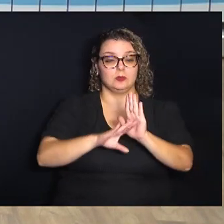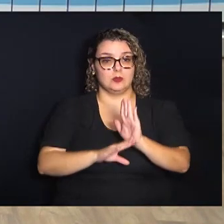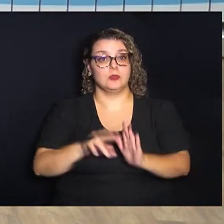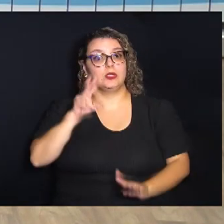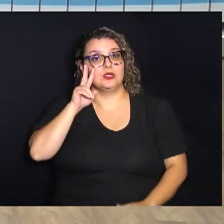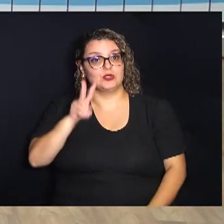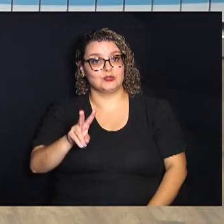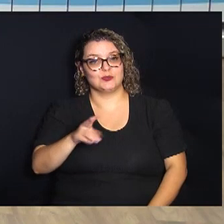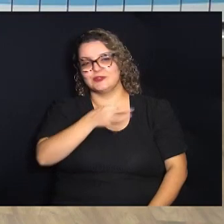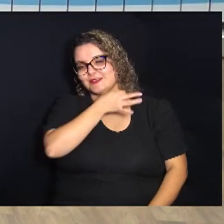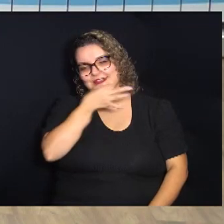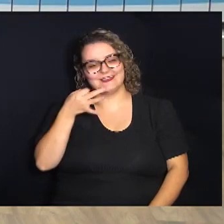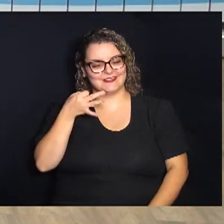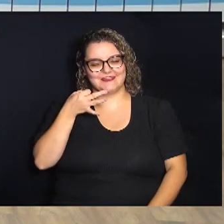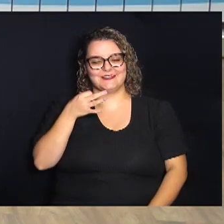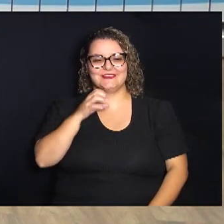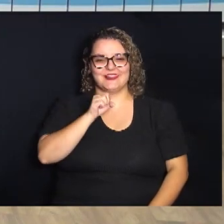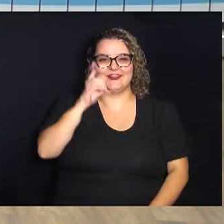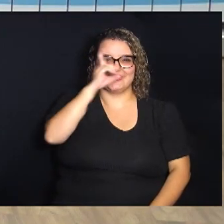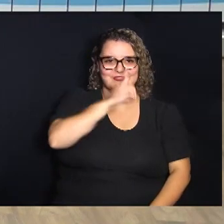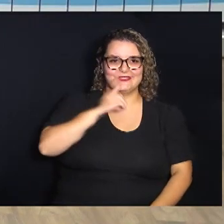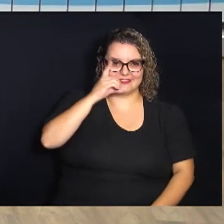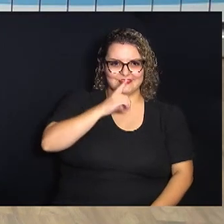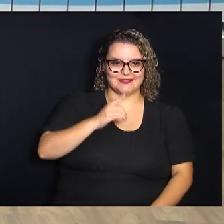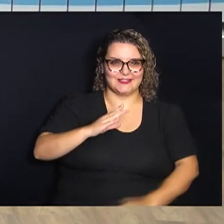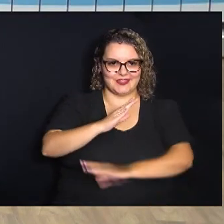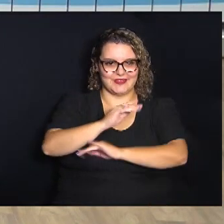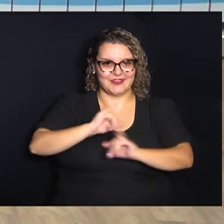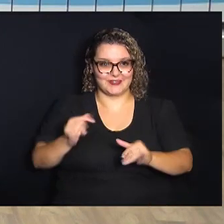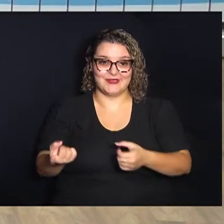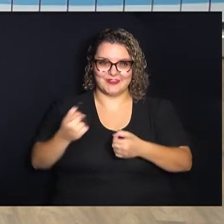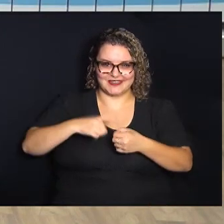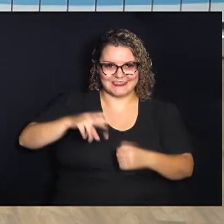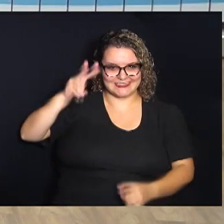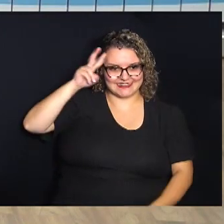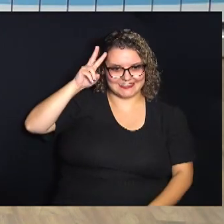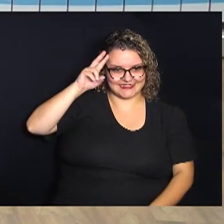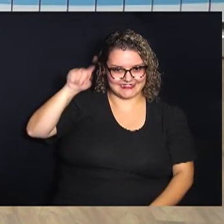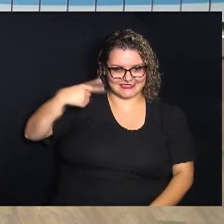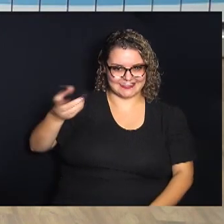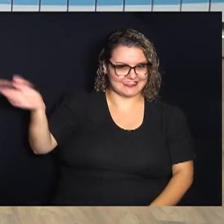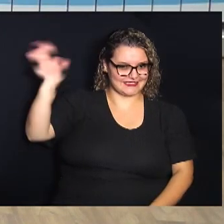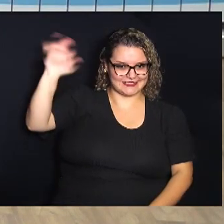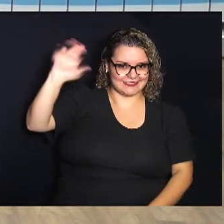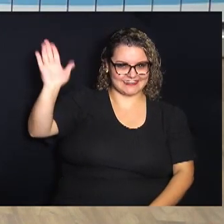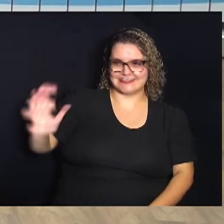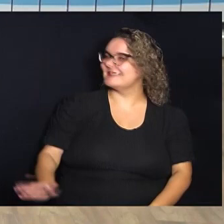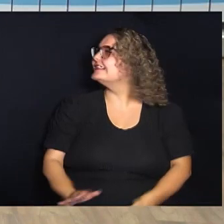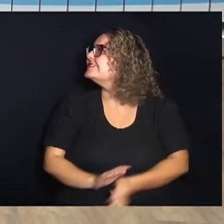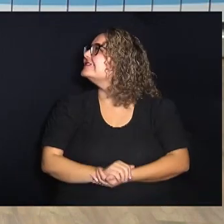programação. Ótimo fim de semana e o Jornal Câmara Notícia retorna na segunda-feira. Tchau, tchau.